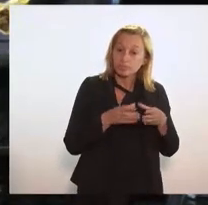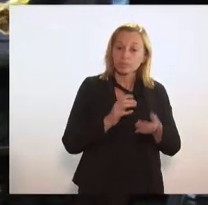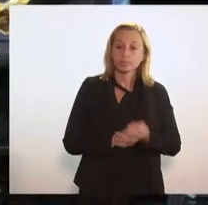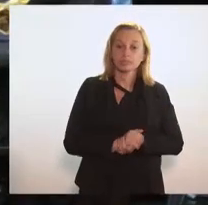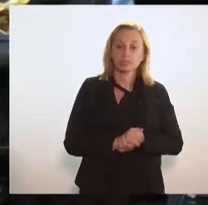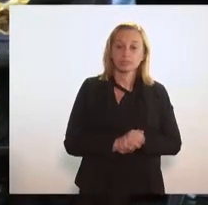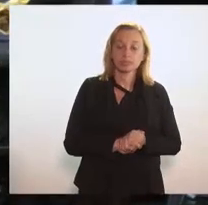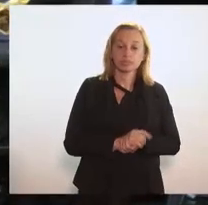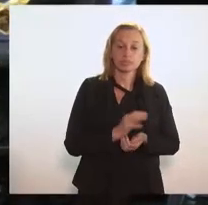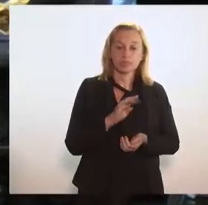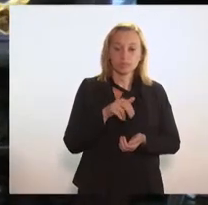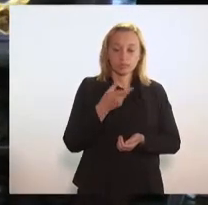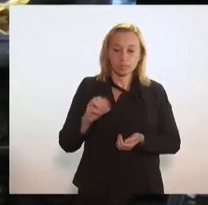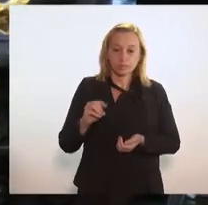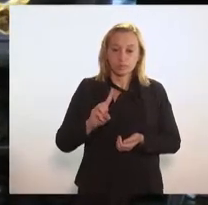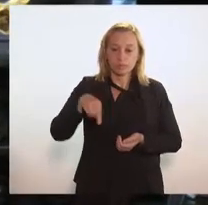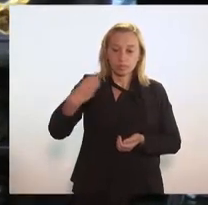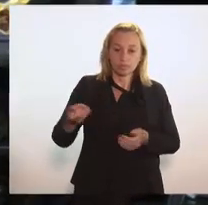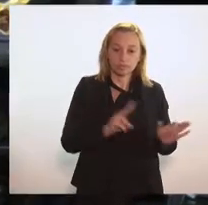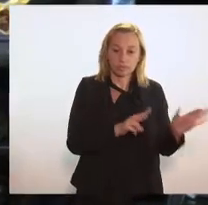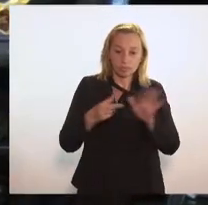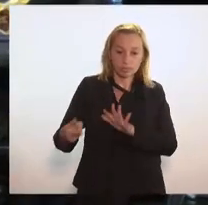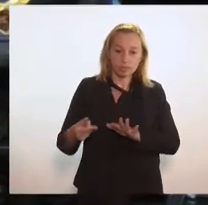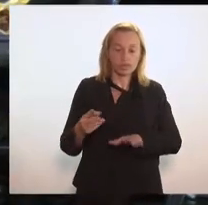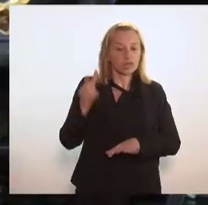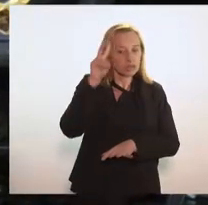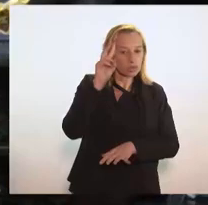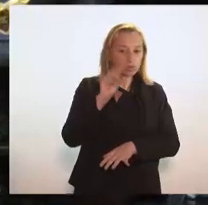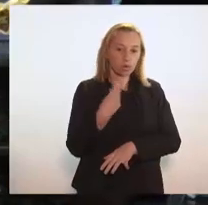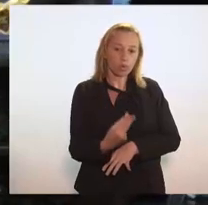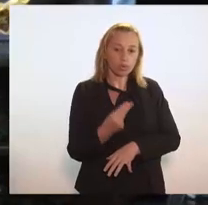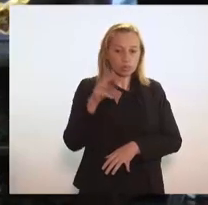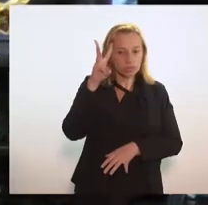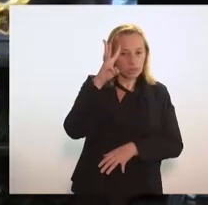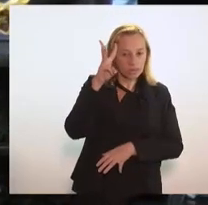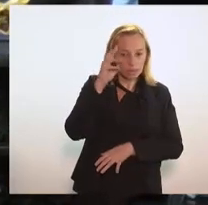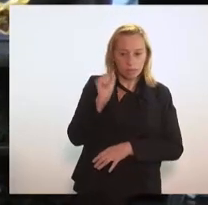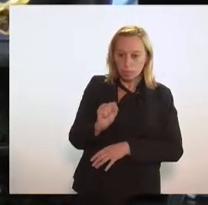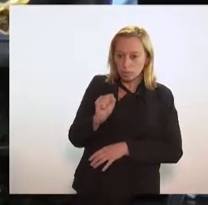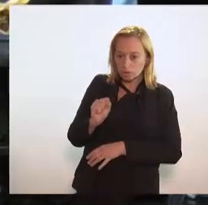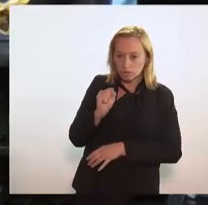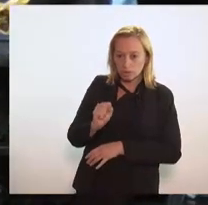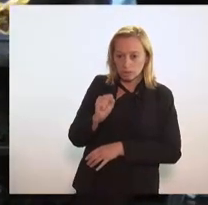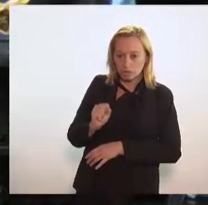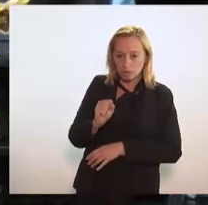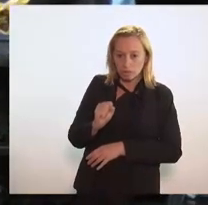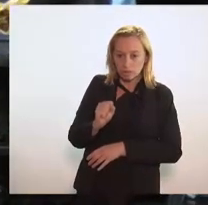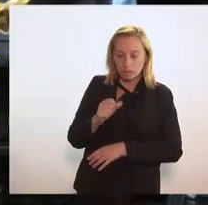de tributação na próxima semana segunda ou terça é possível hoje